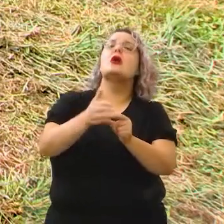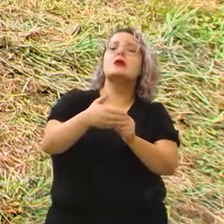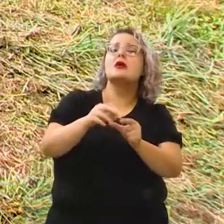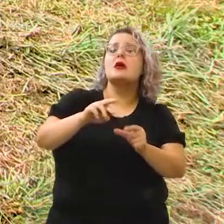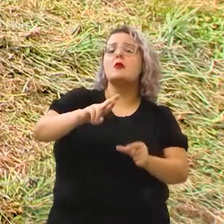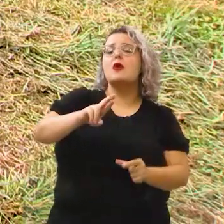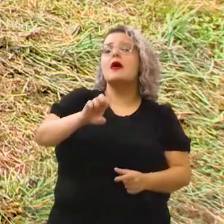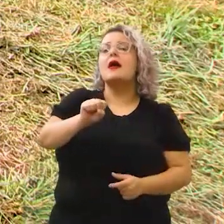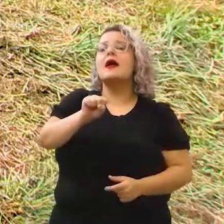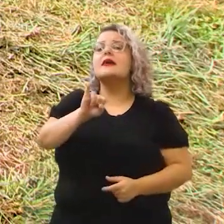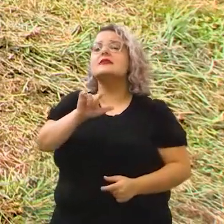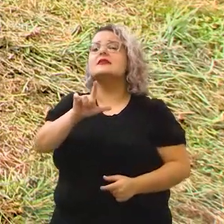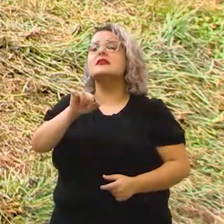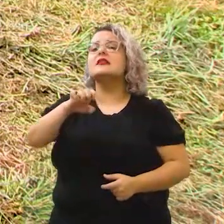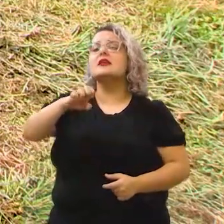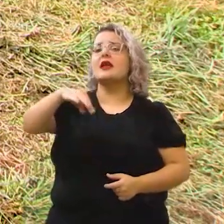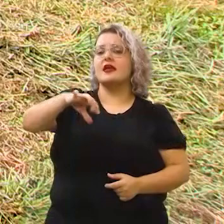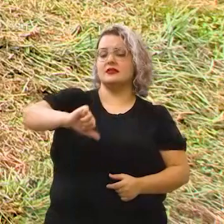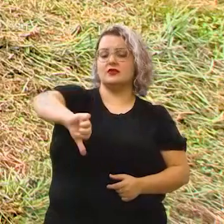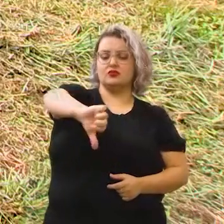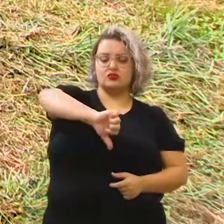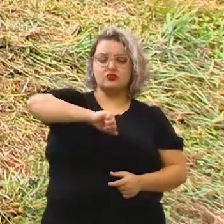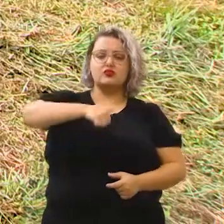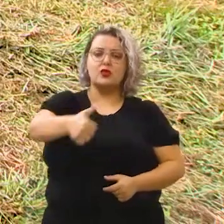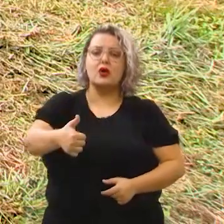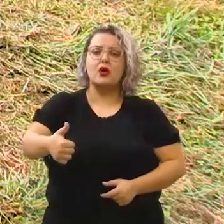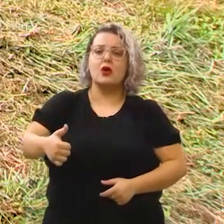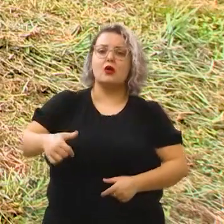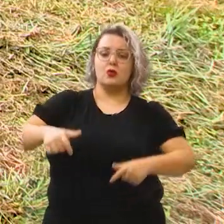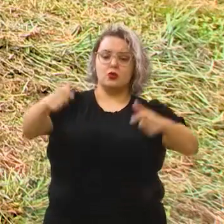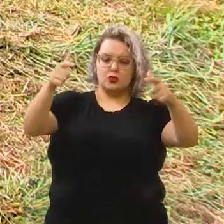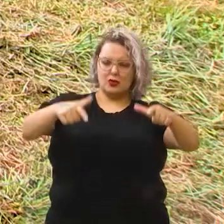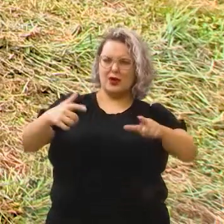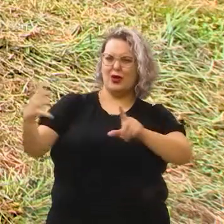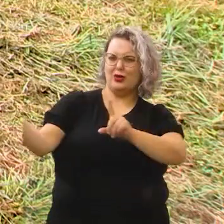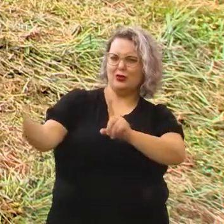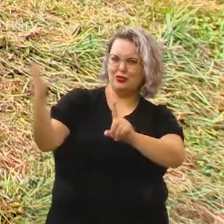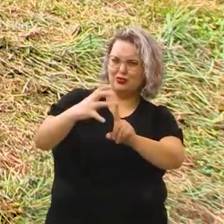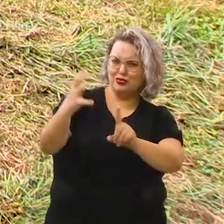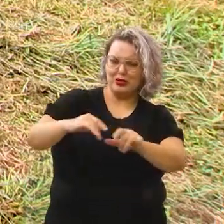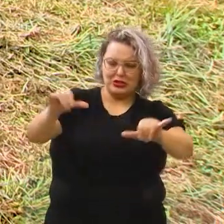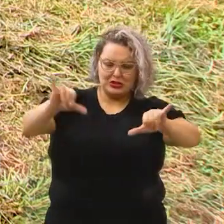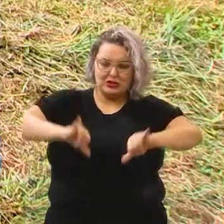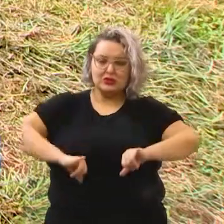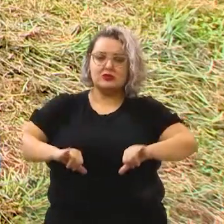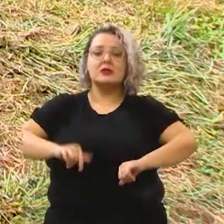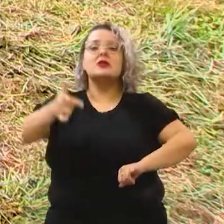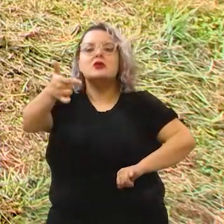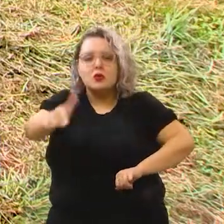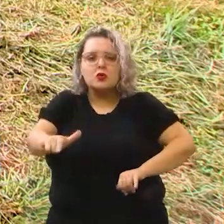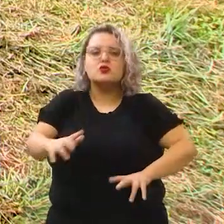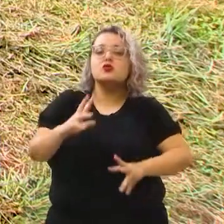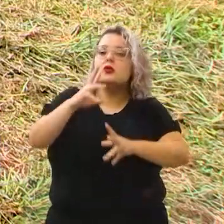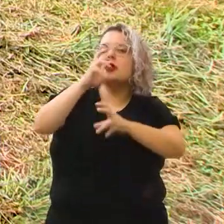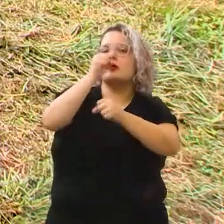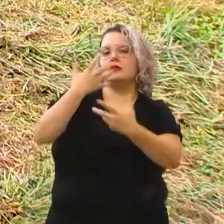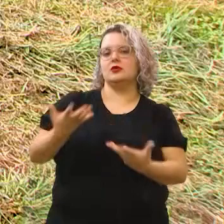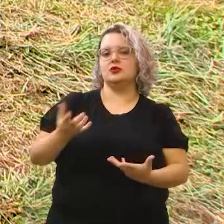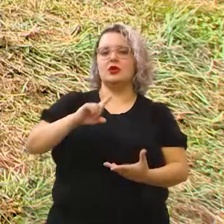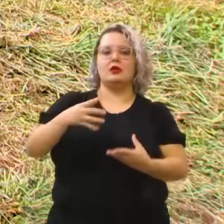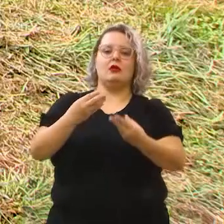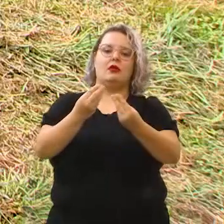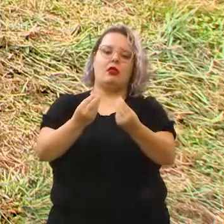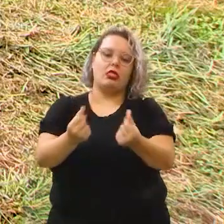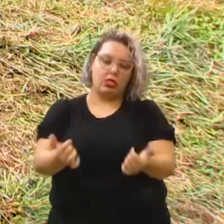resiliência? É a capacidade que um sistema tem de sofrer uma perturbação e se manter, né? E